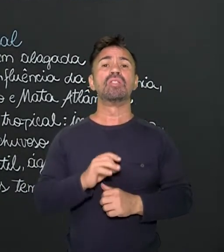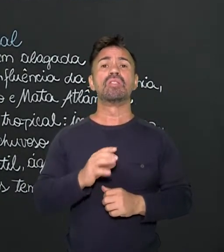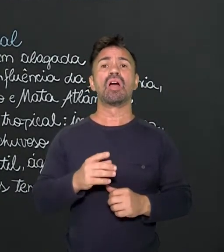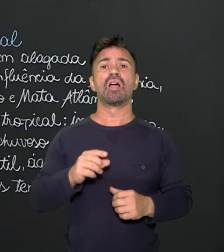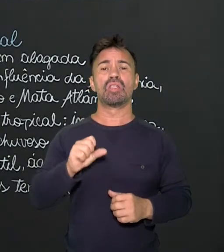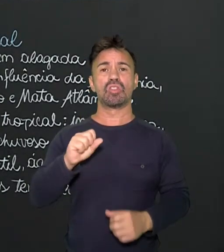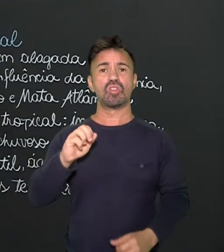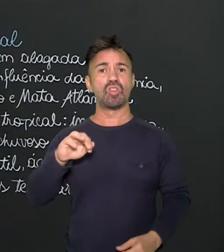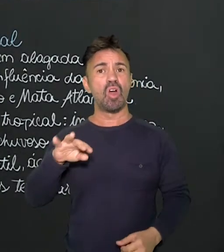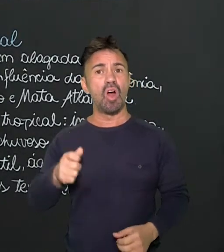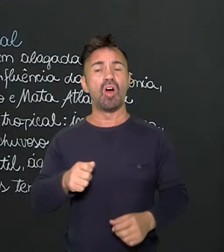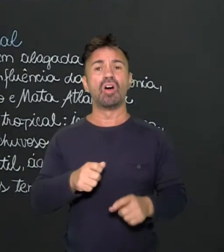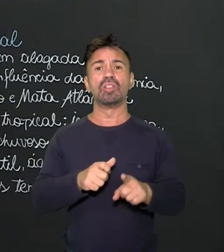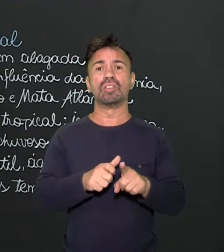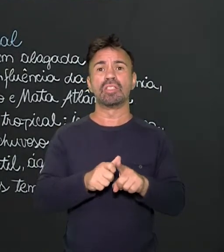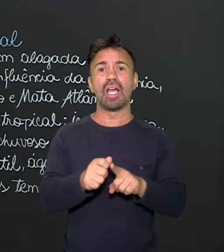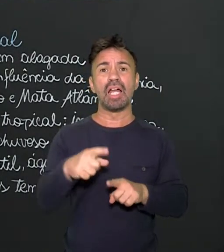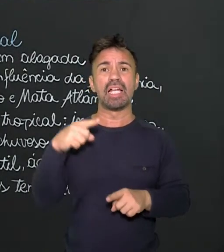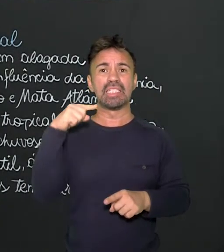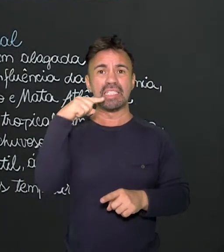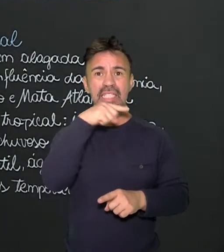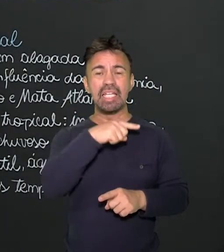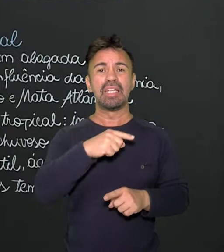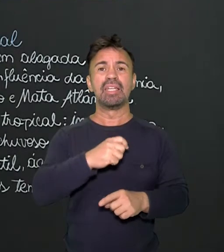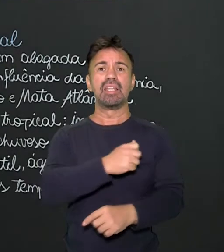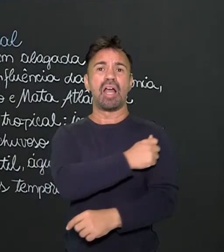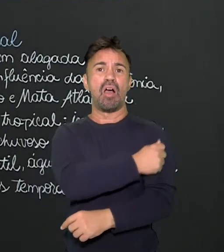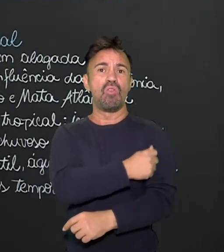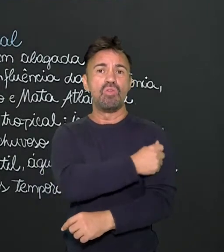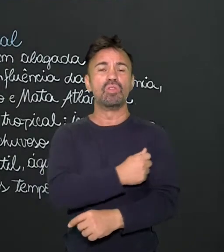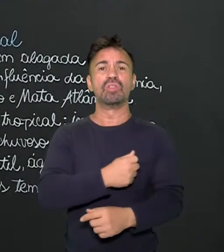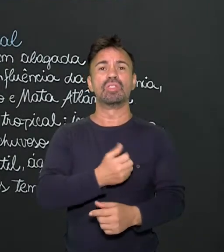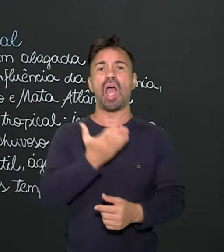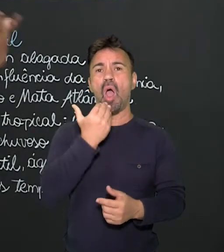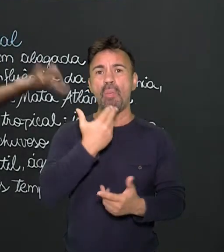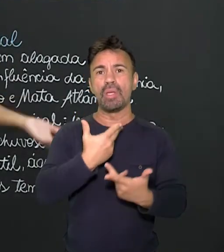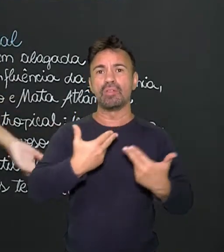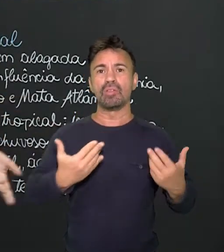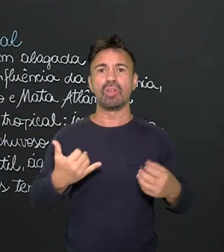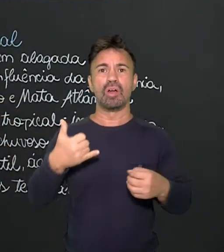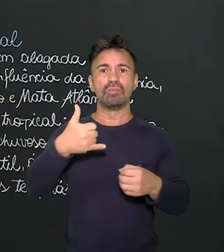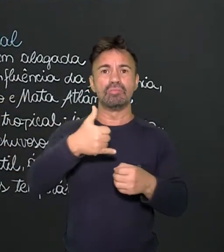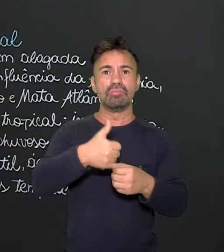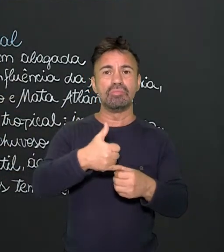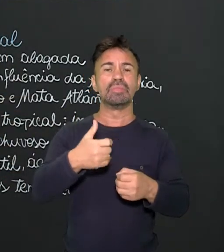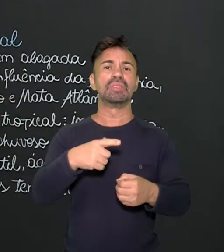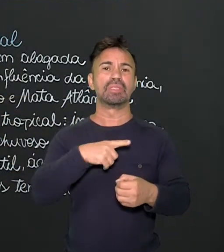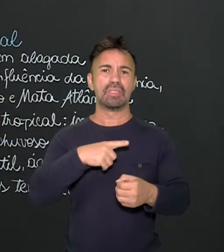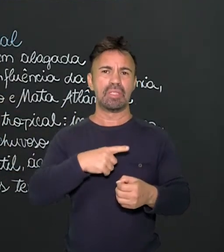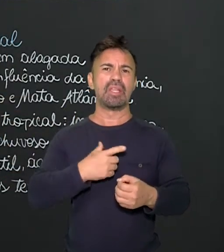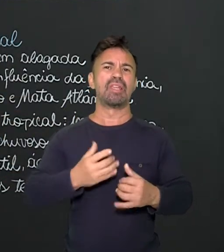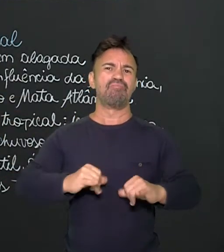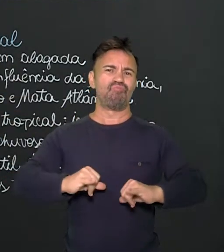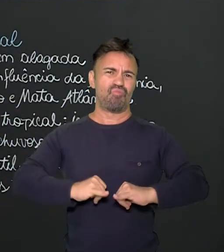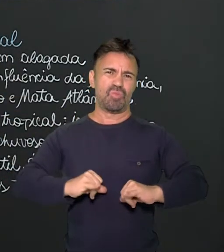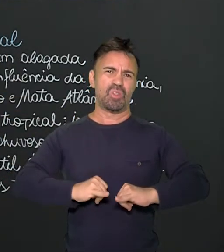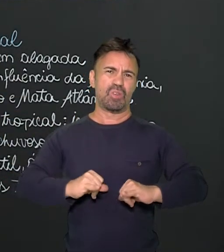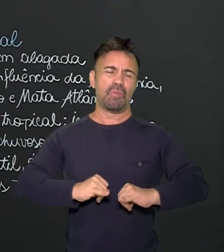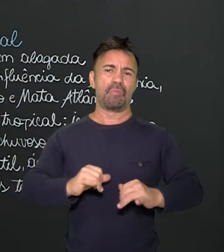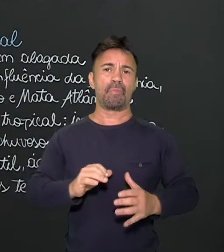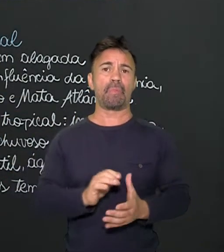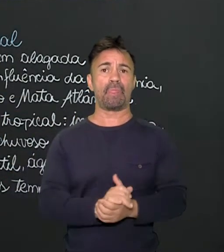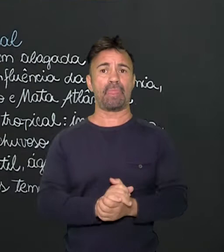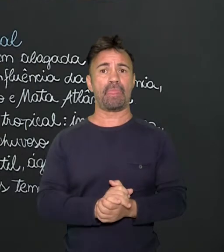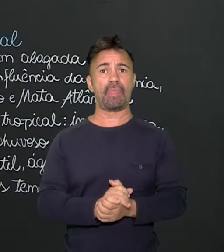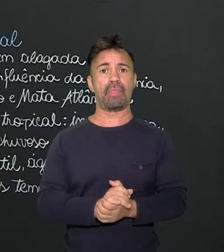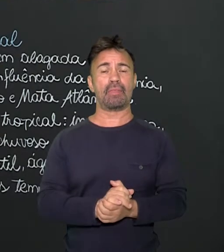agricultura. Soja, cana, milho, algodão, que vai servir para alimentação, para área de combustível. Então o Cerrado ele tem sofrido um pouco